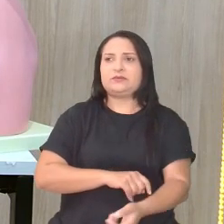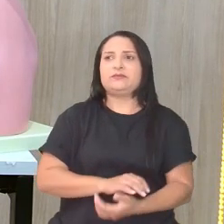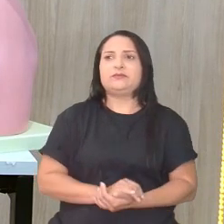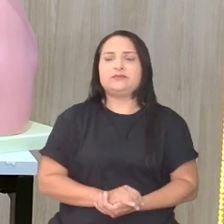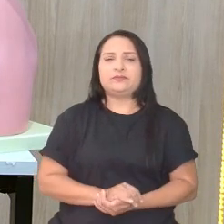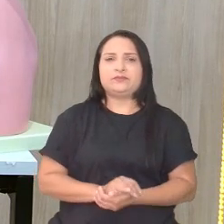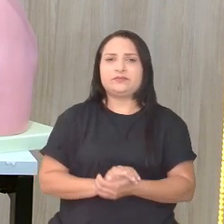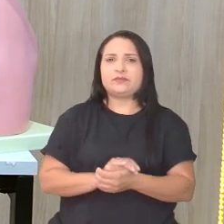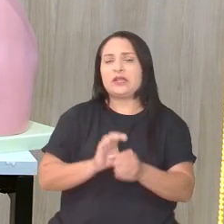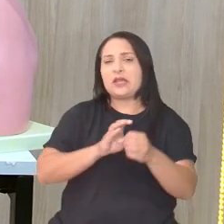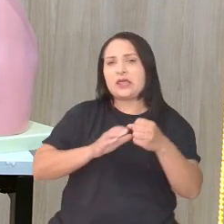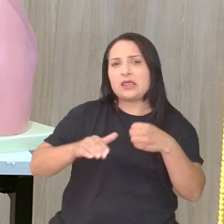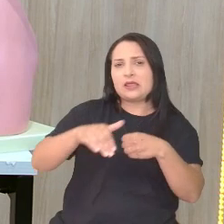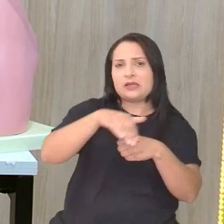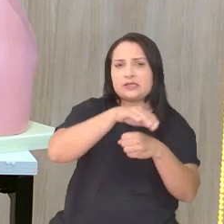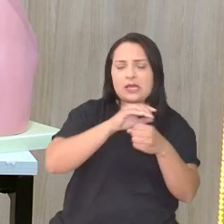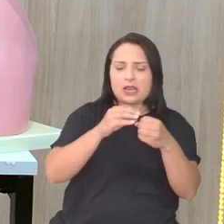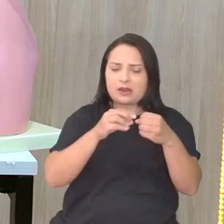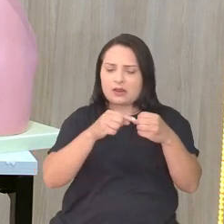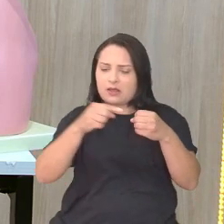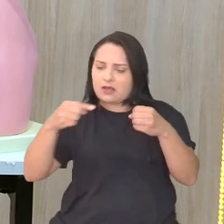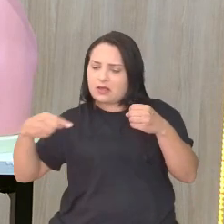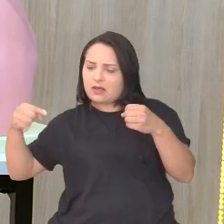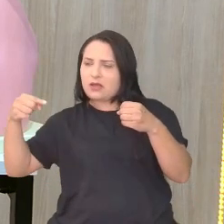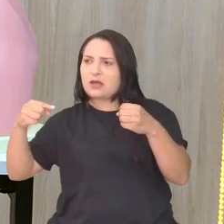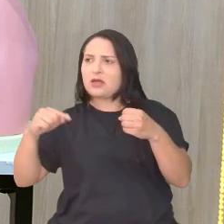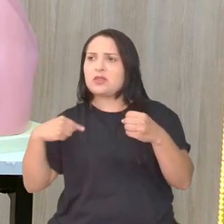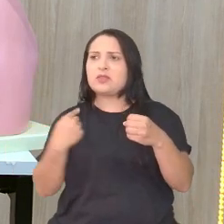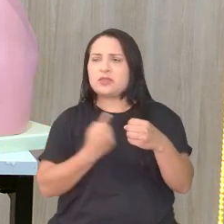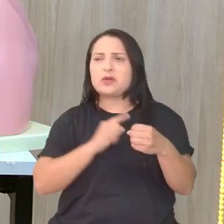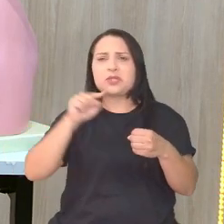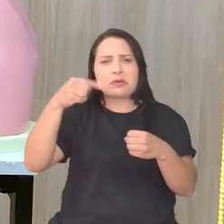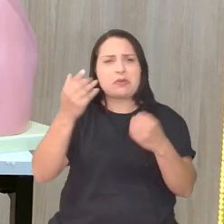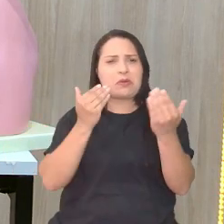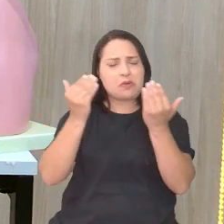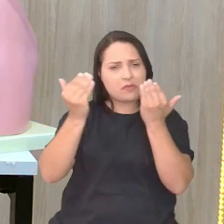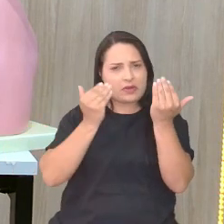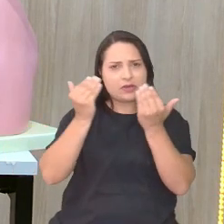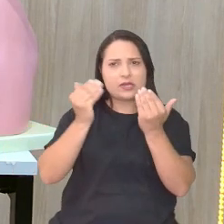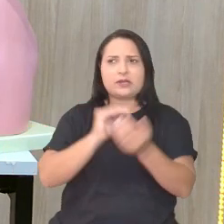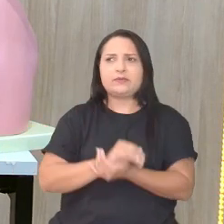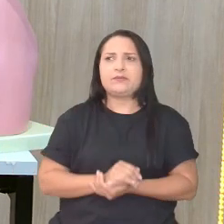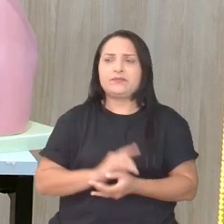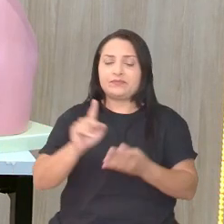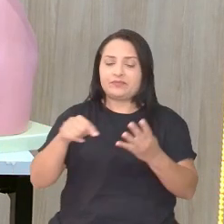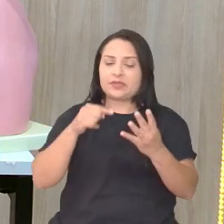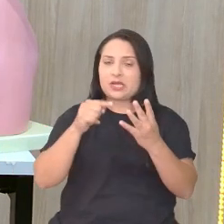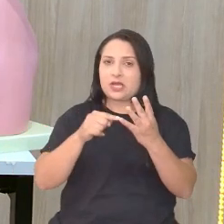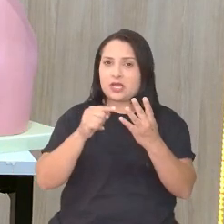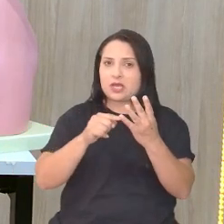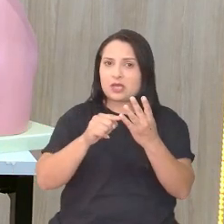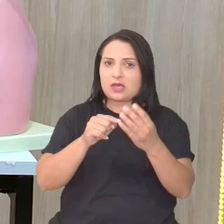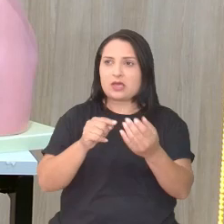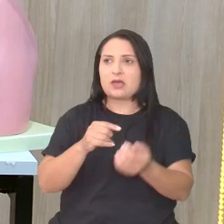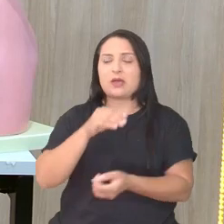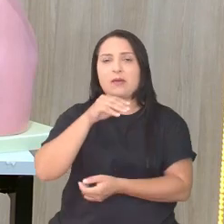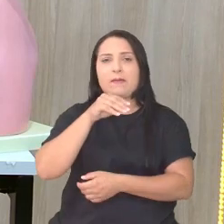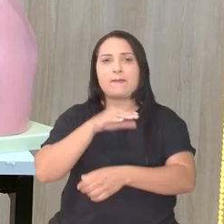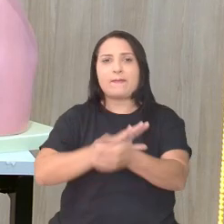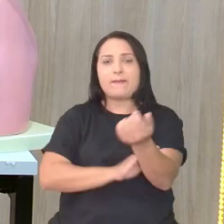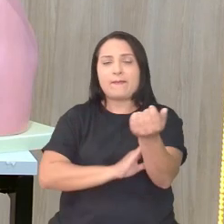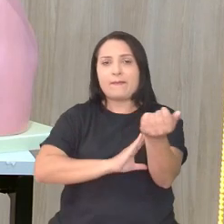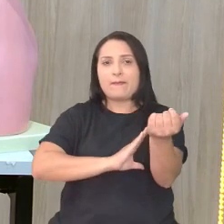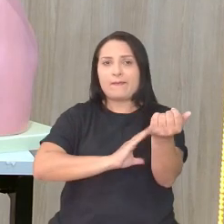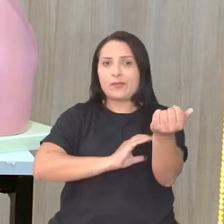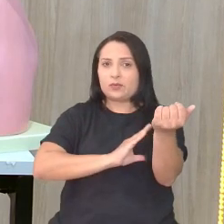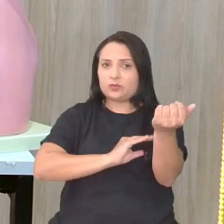tem como se fosse uma grande cauda, que a gente vai fazer também comparações. E o tecido muscular, a representação que nós temos aqui